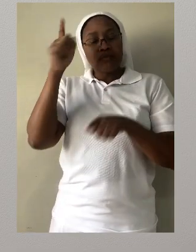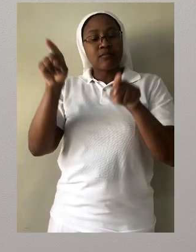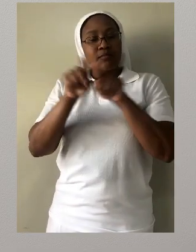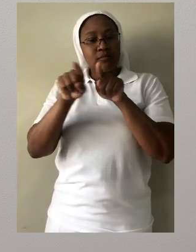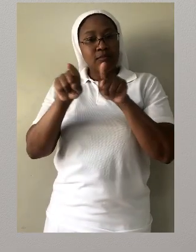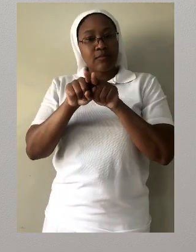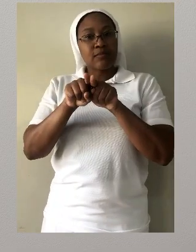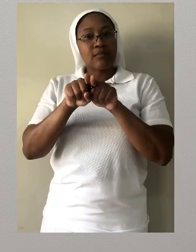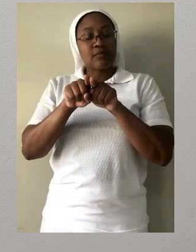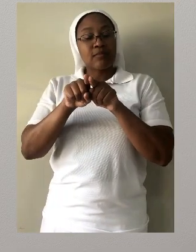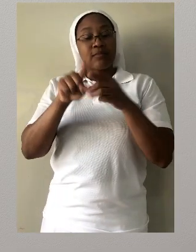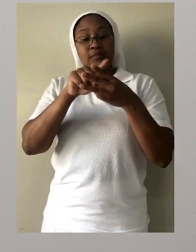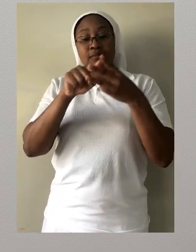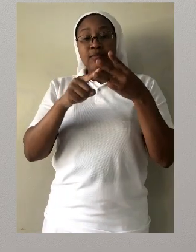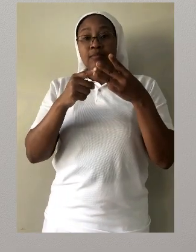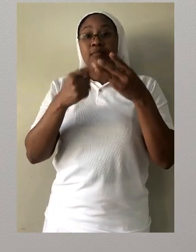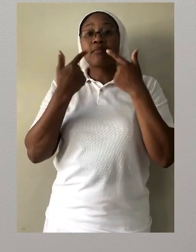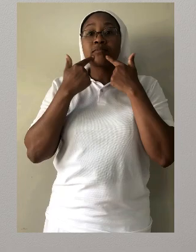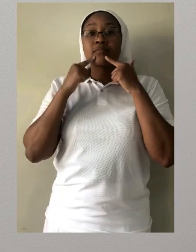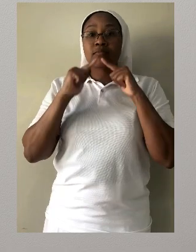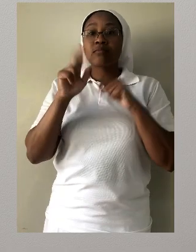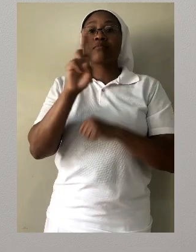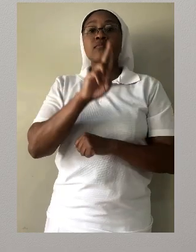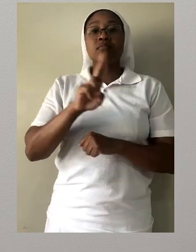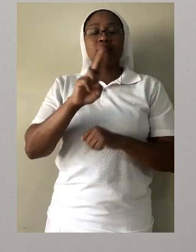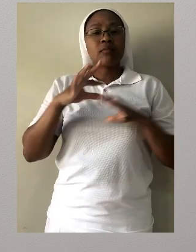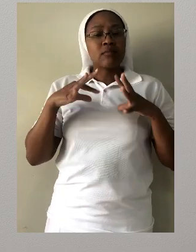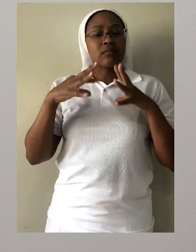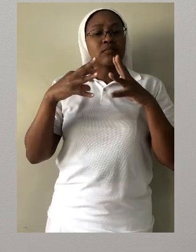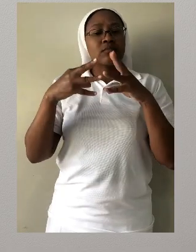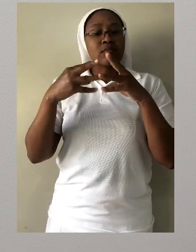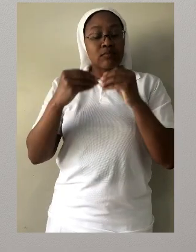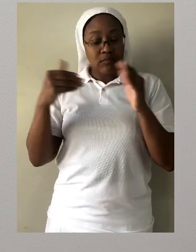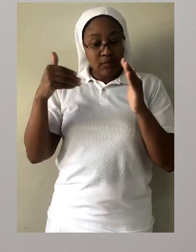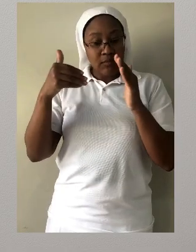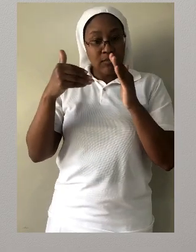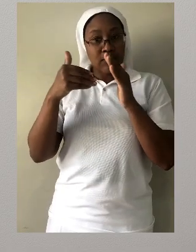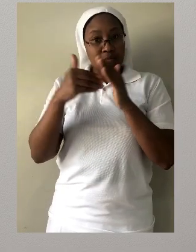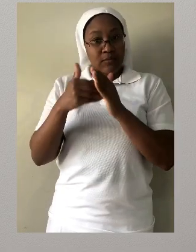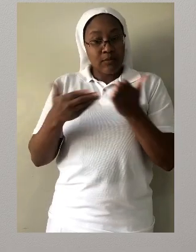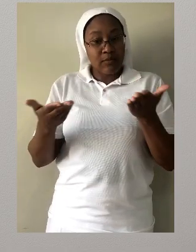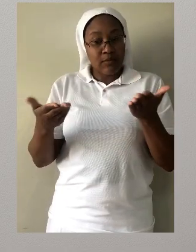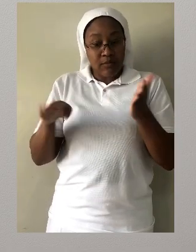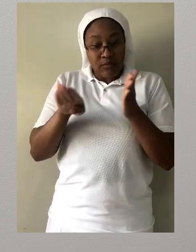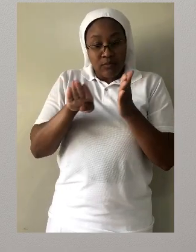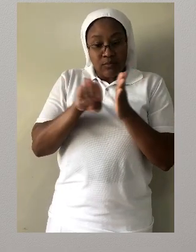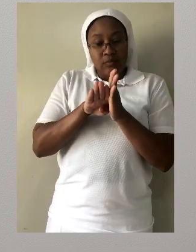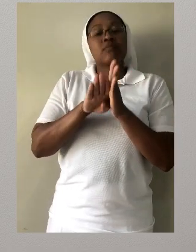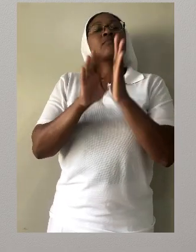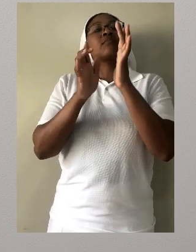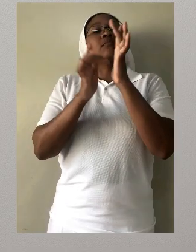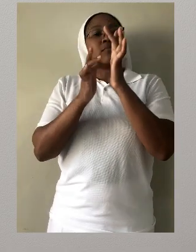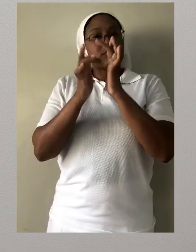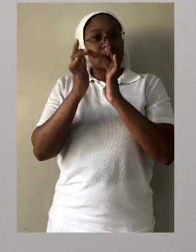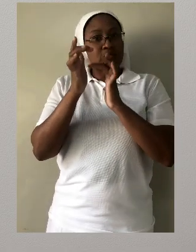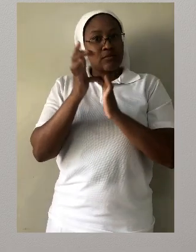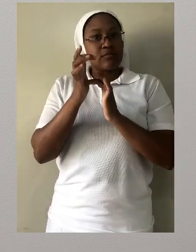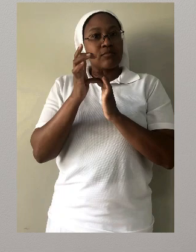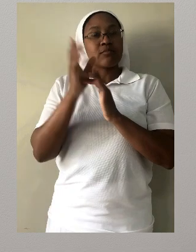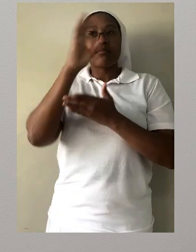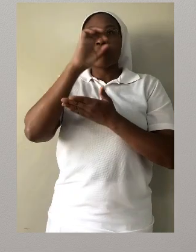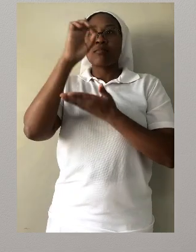envolvidas, ao menos 3 línguas usadas, e tudo até chegar a Jesus